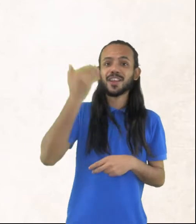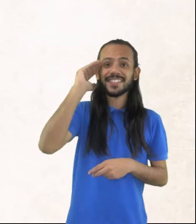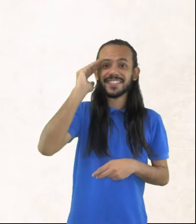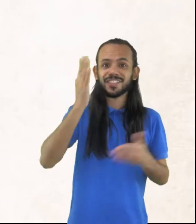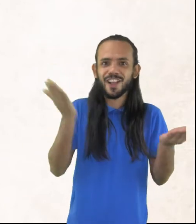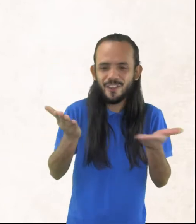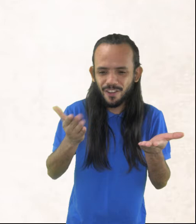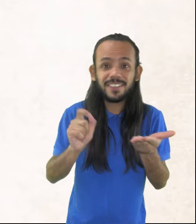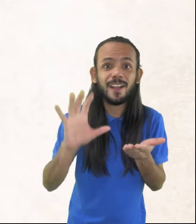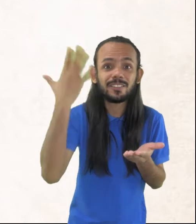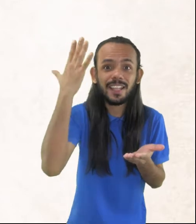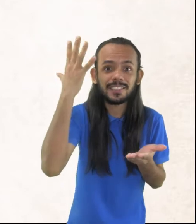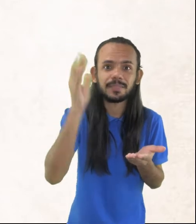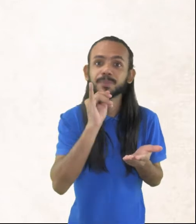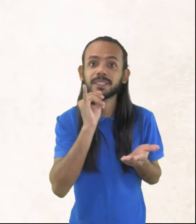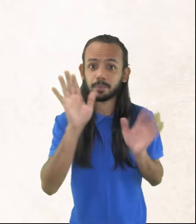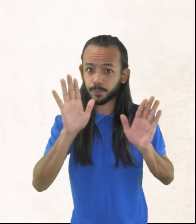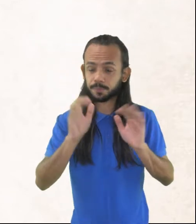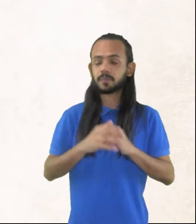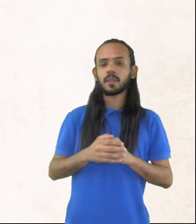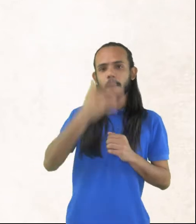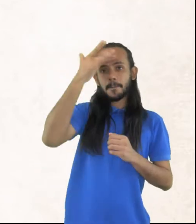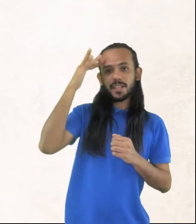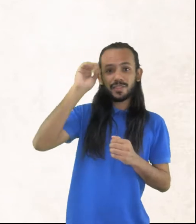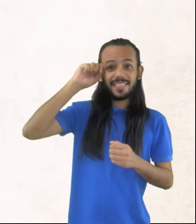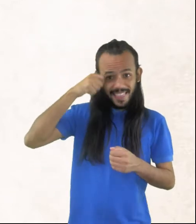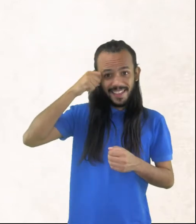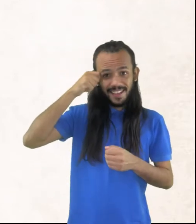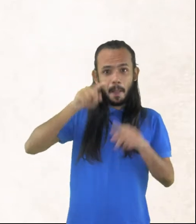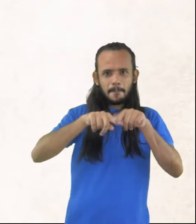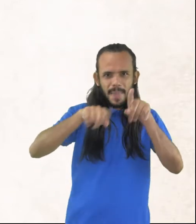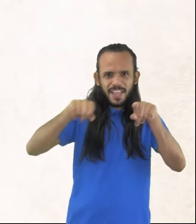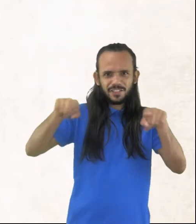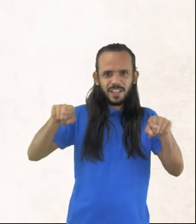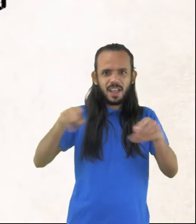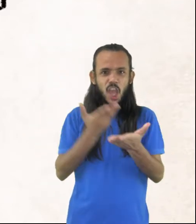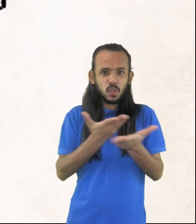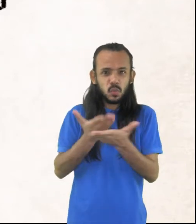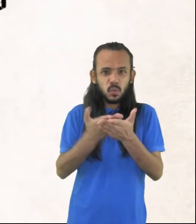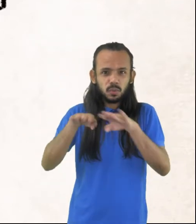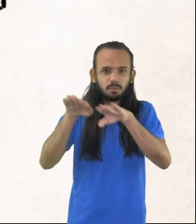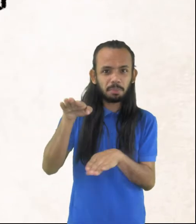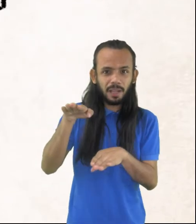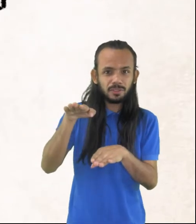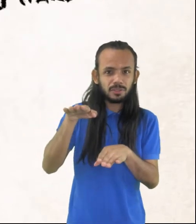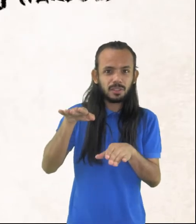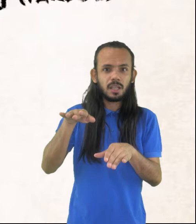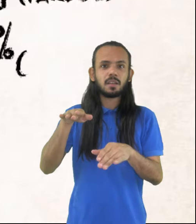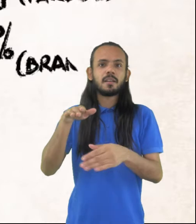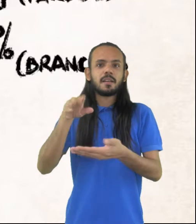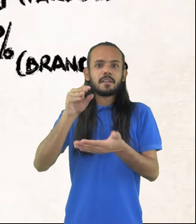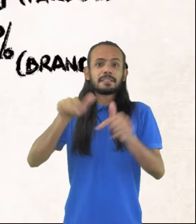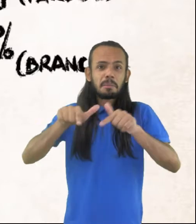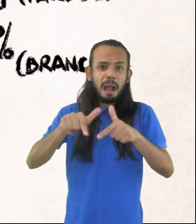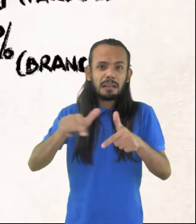Sim, faz pouco tempo e isso ajuda a entender alguns dados atuais. Por exemplo, pessoas negras têm, em média, menor nível de